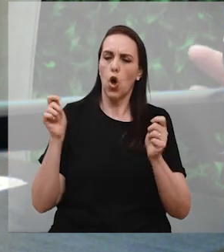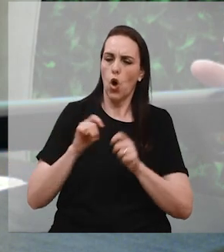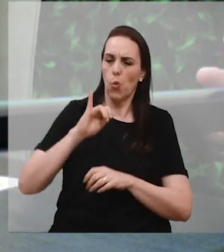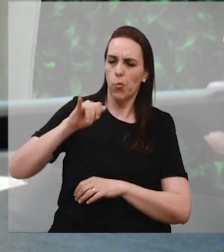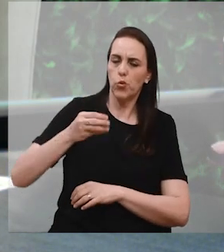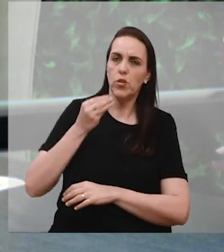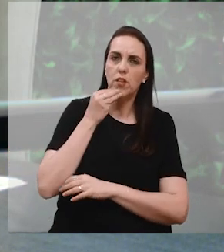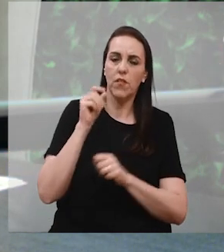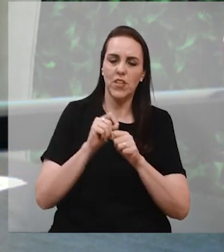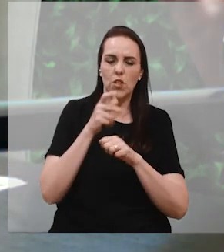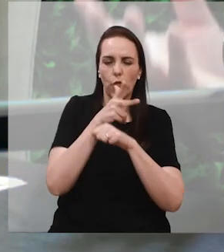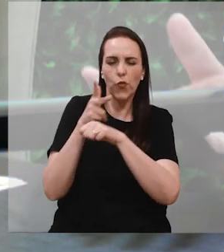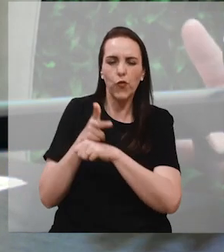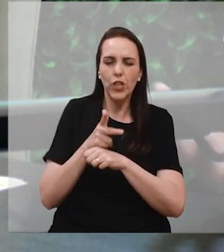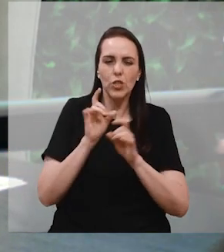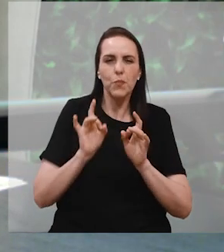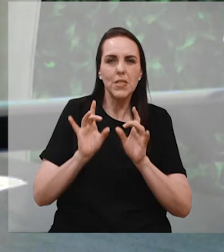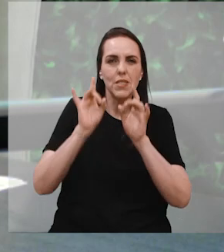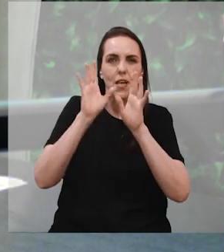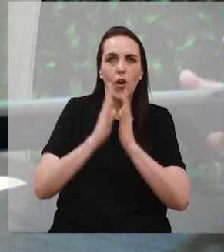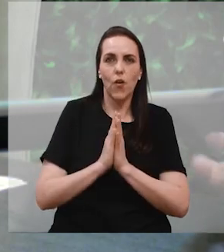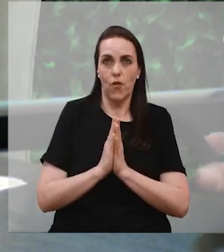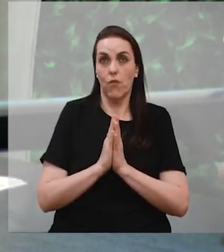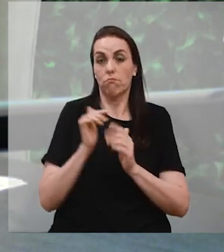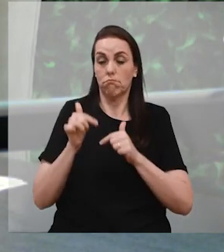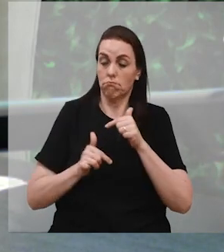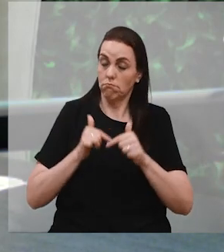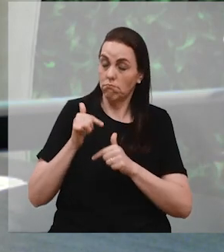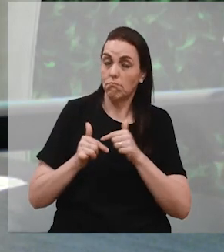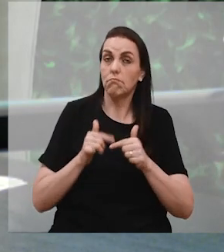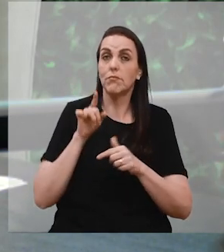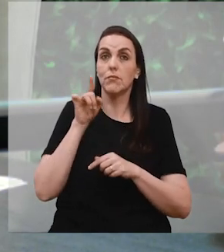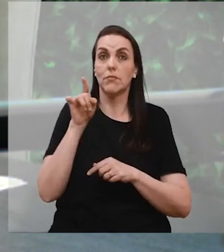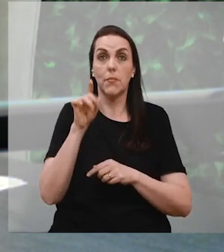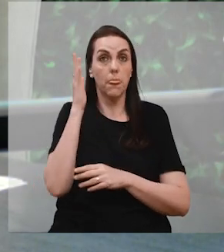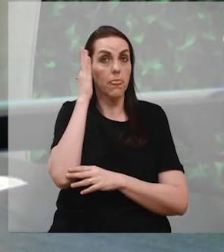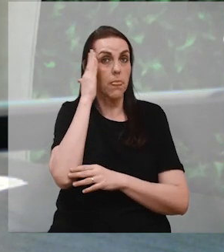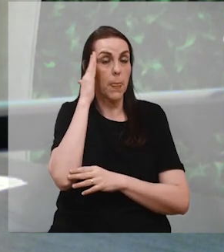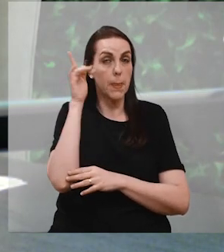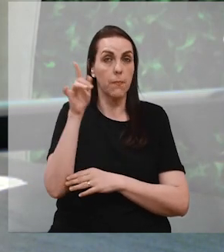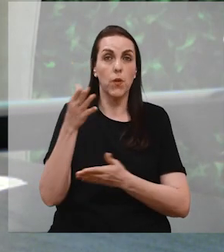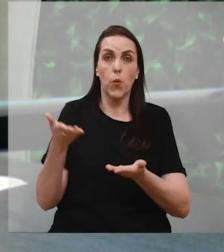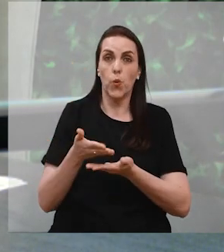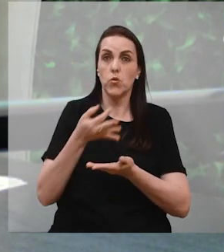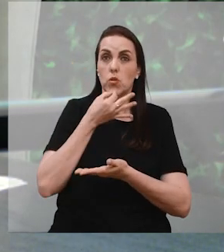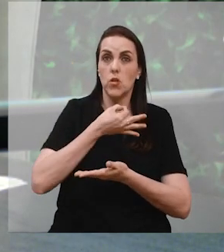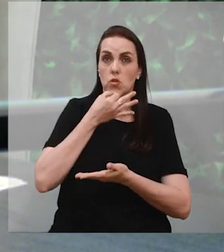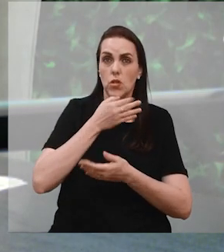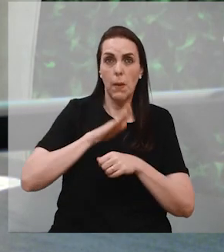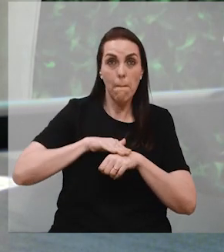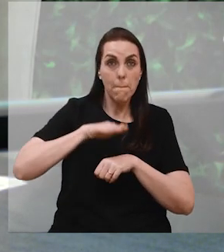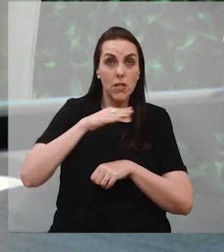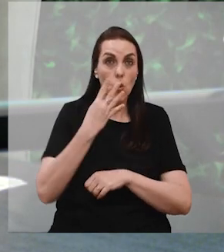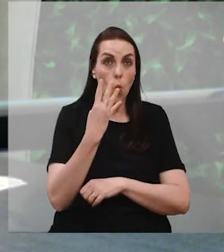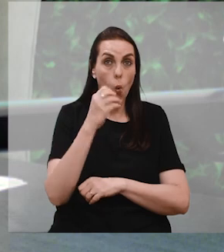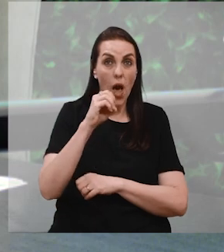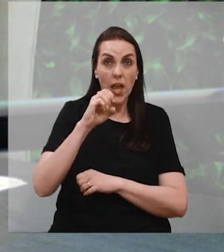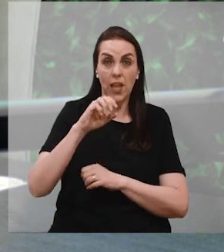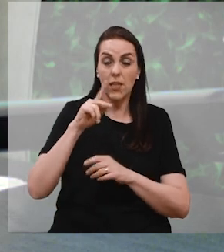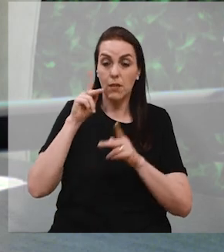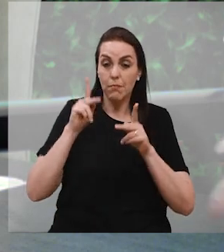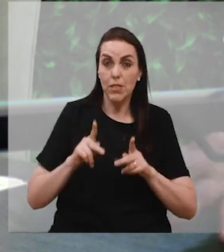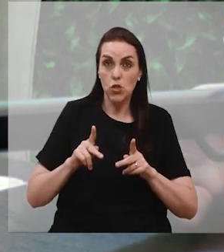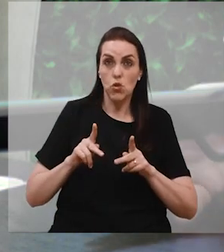a oportunidade, inclusive, de fazer um vídeo super especial, o trabalho, né? Lá a gente ficou sabendo que hoje Caxias do Sul tem mais